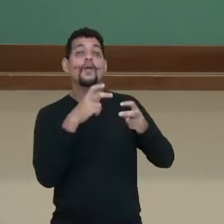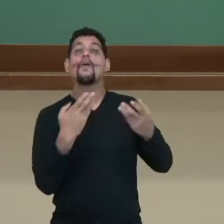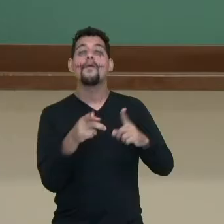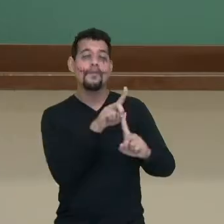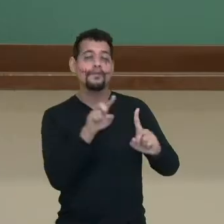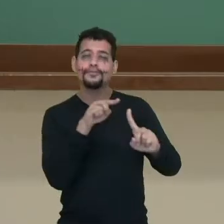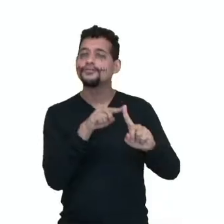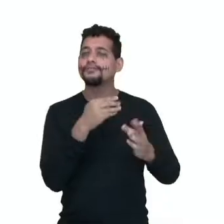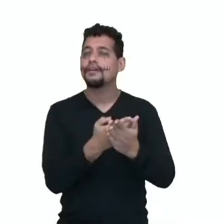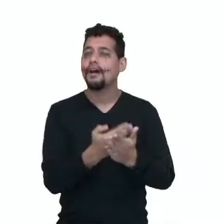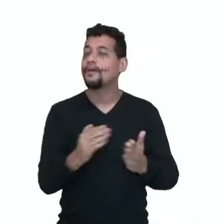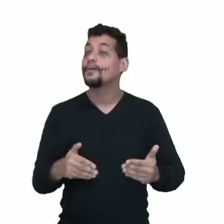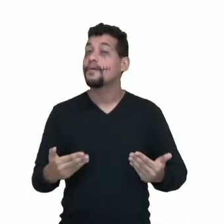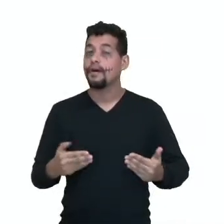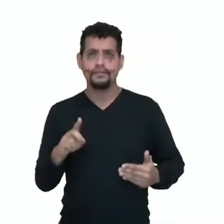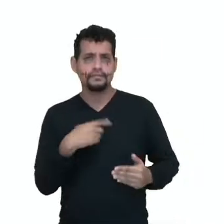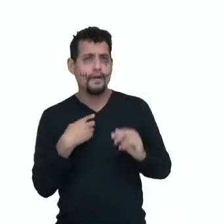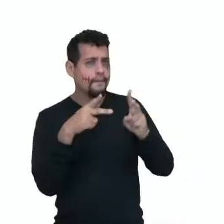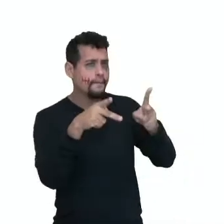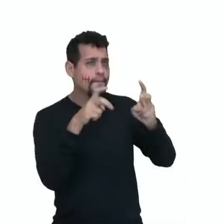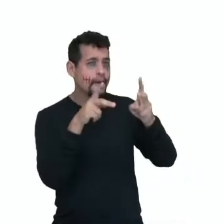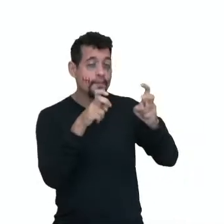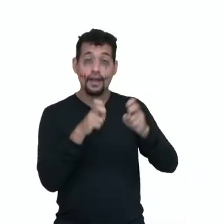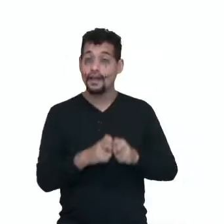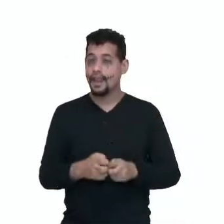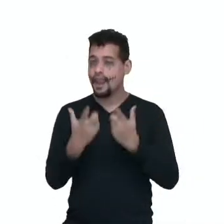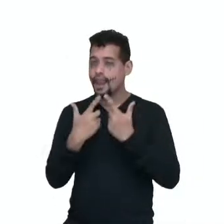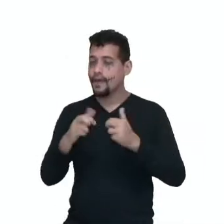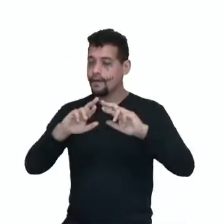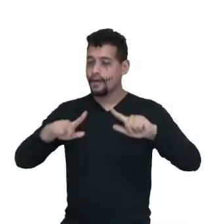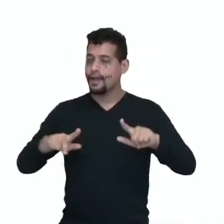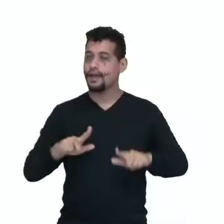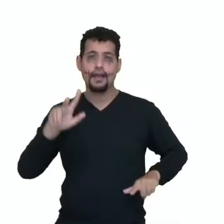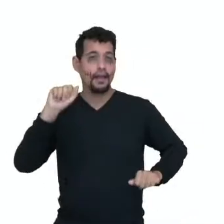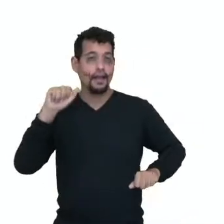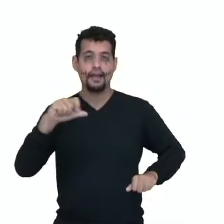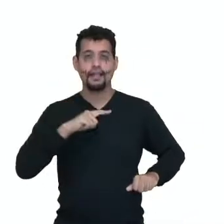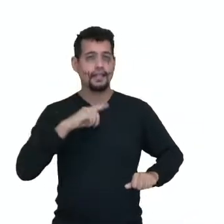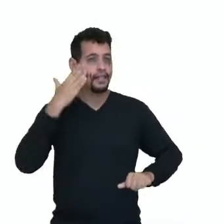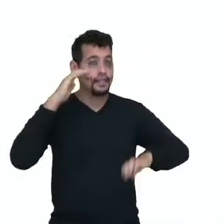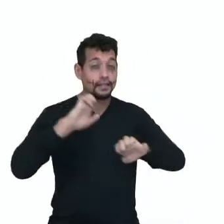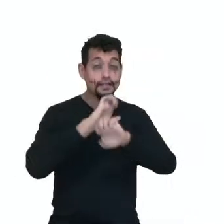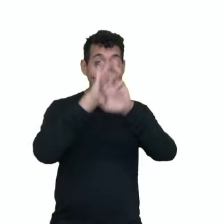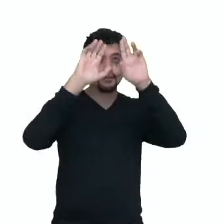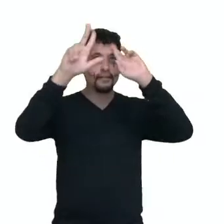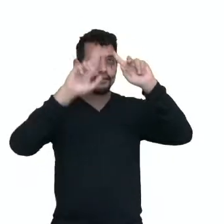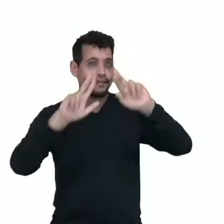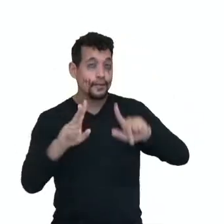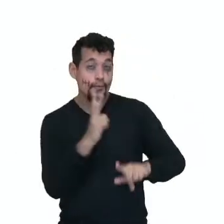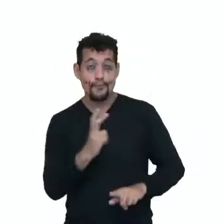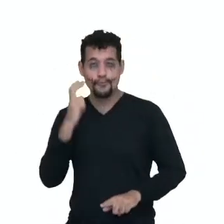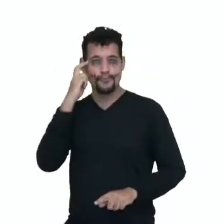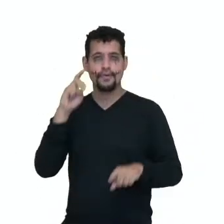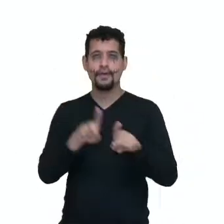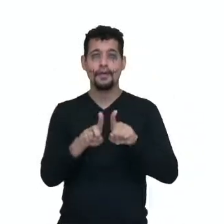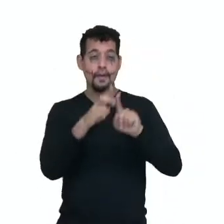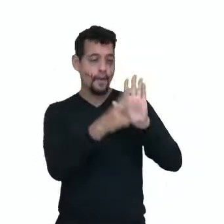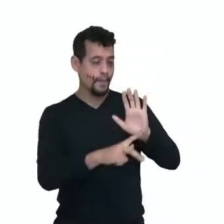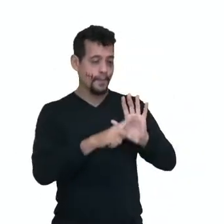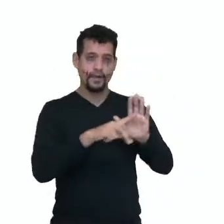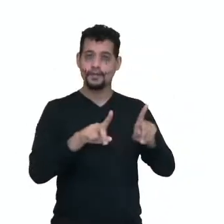nossa aula. Perceber que a língua estrangeira moderna oferece meios de compreensão de diferentes culturas e de